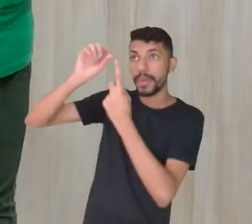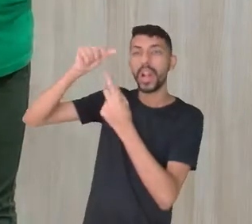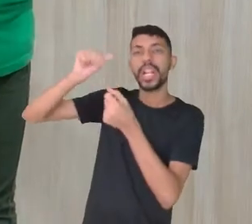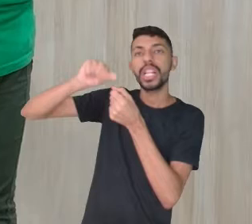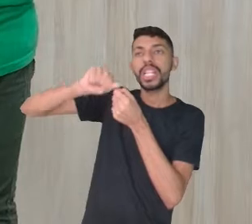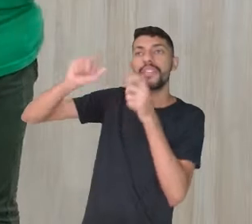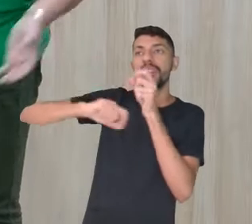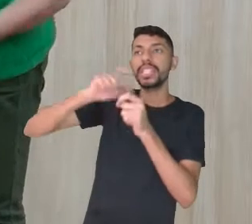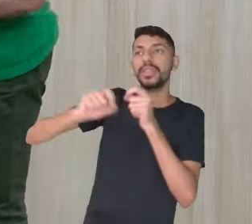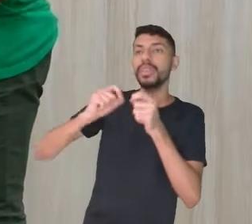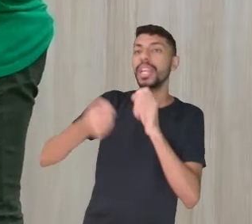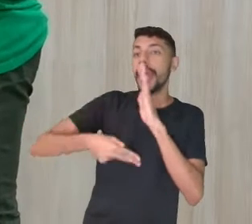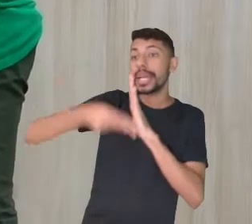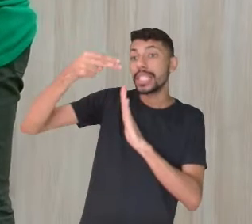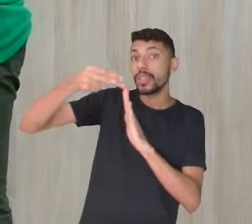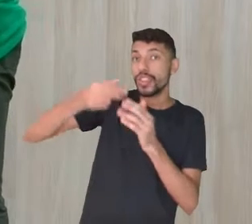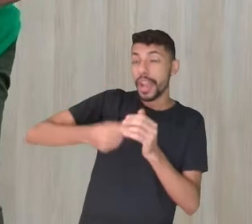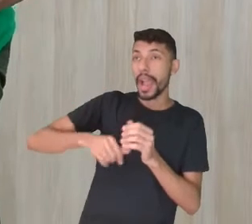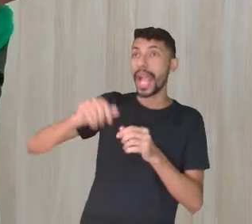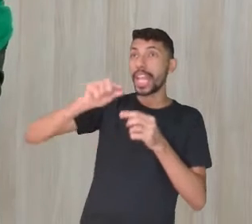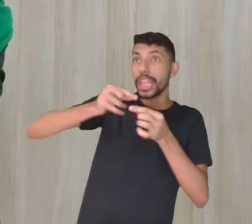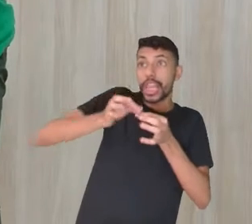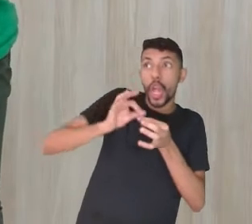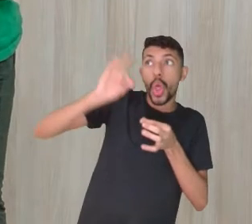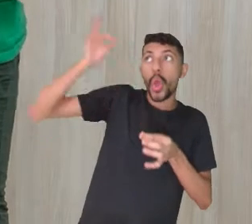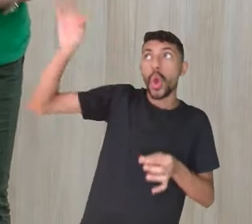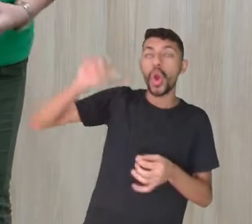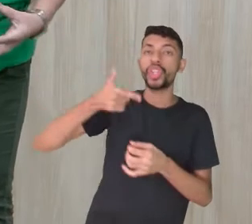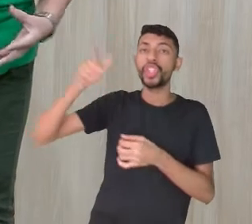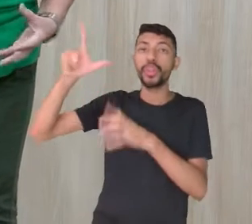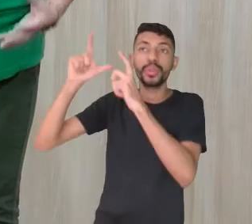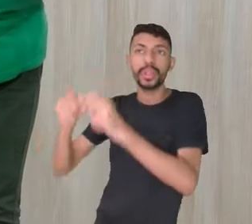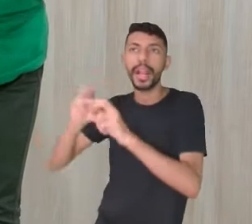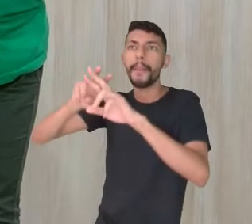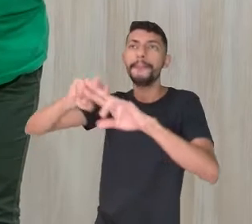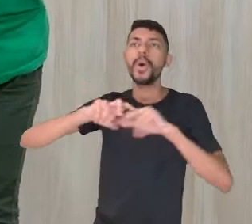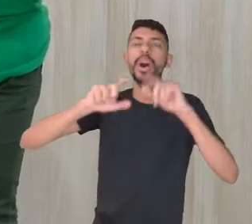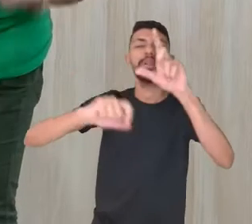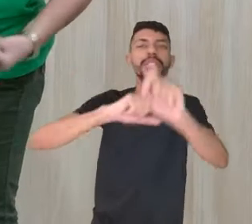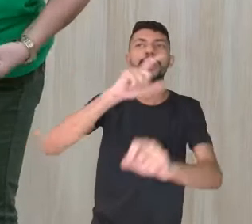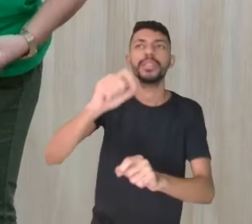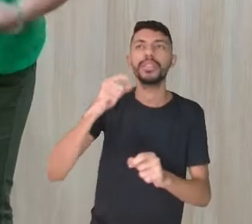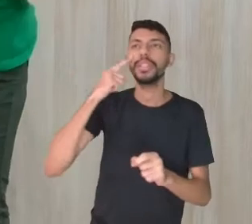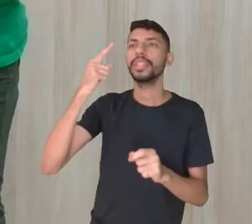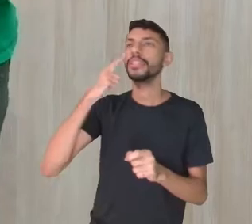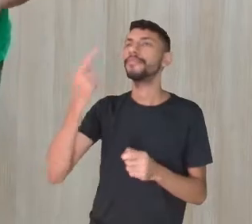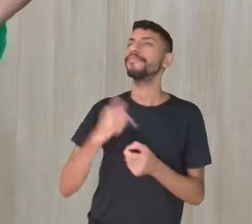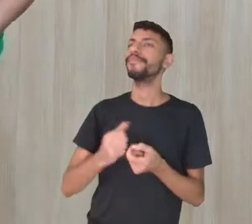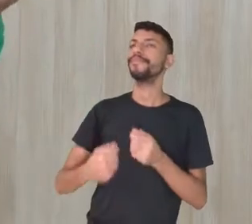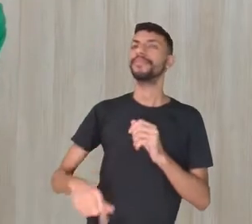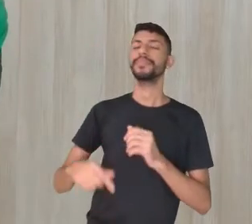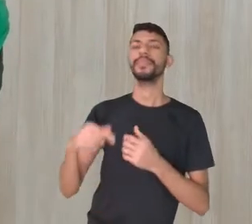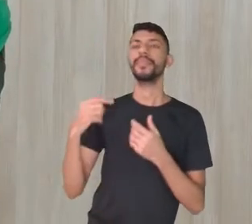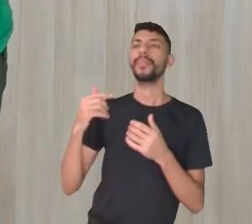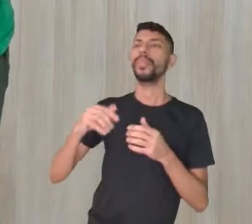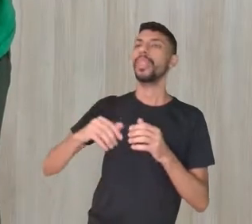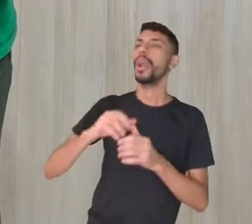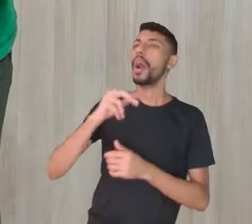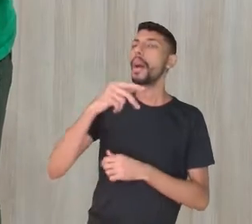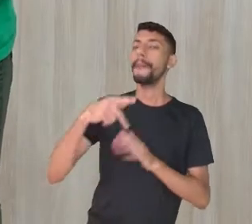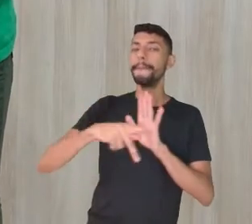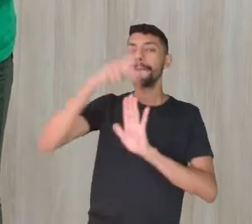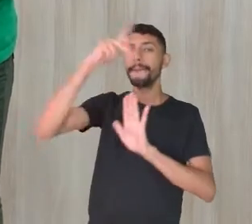cirurgia bem distante. Isso graças a quê? A uma programação, a um algoritmo, e aí a gente vai ver a questão da importância